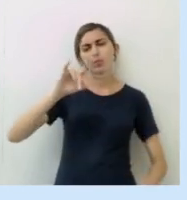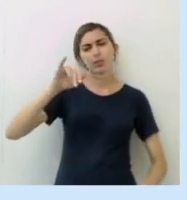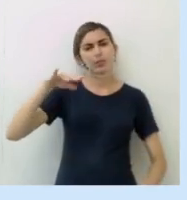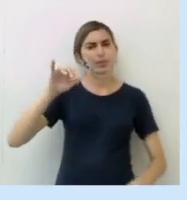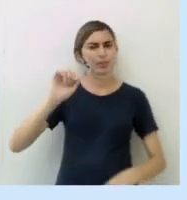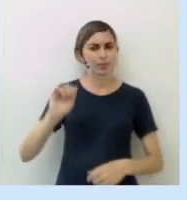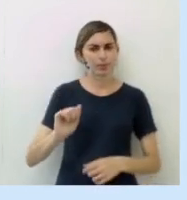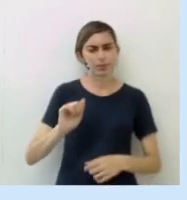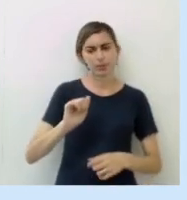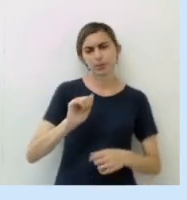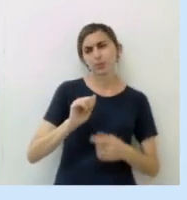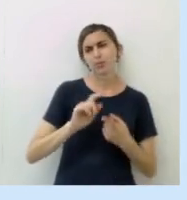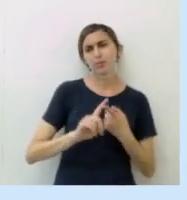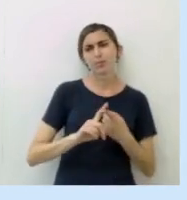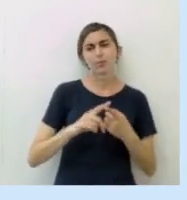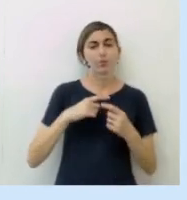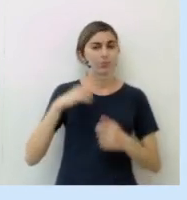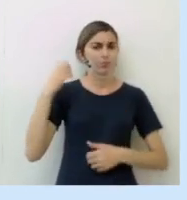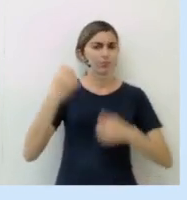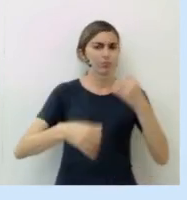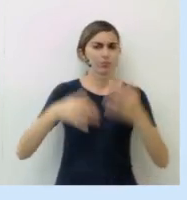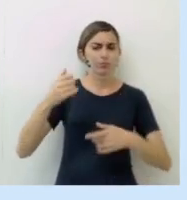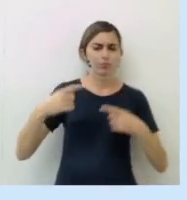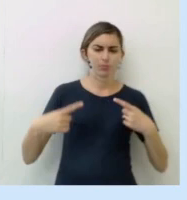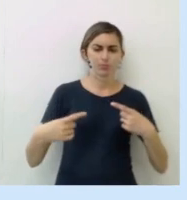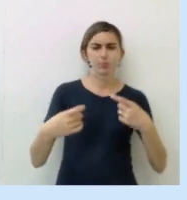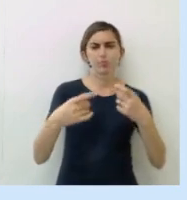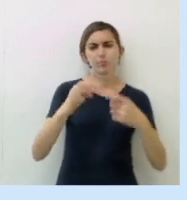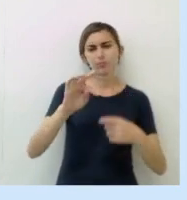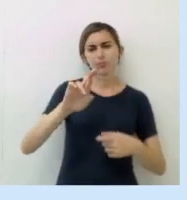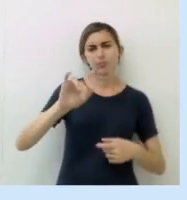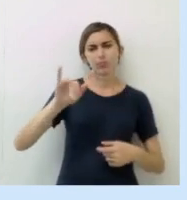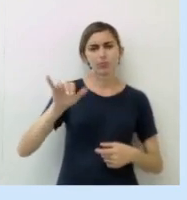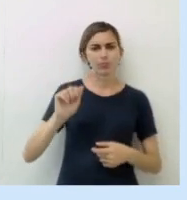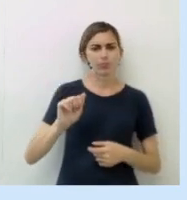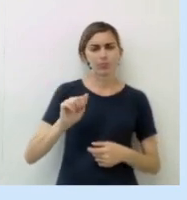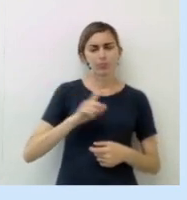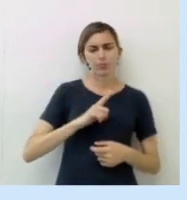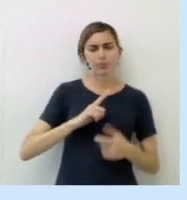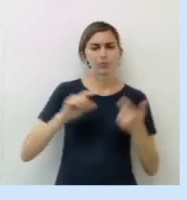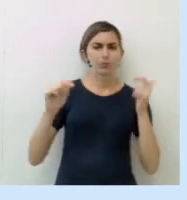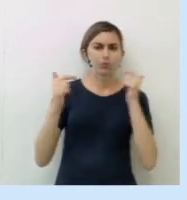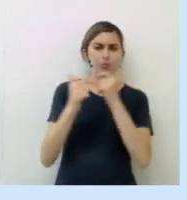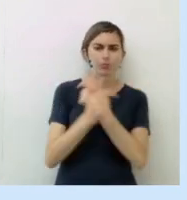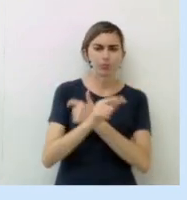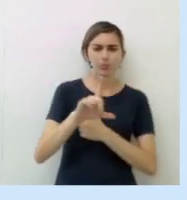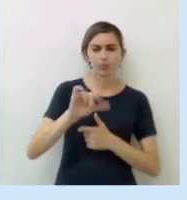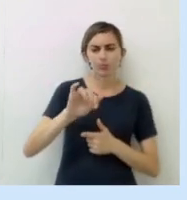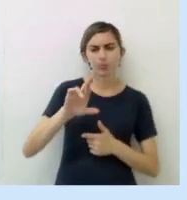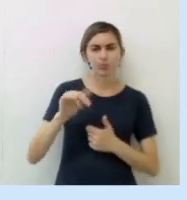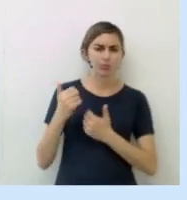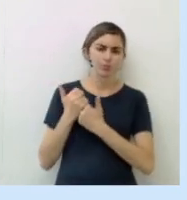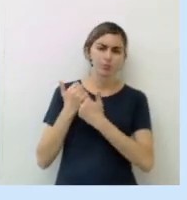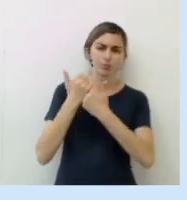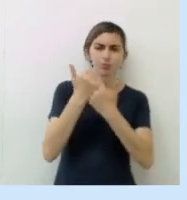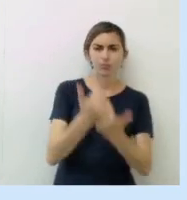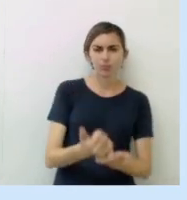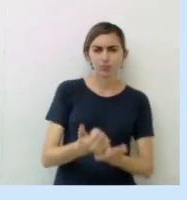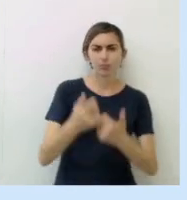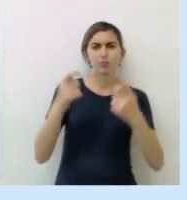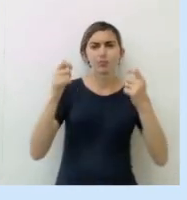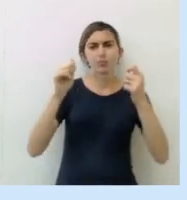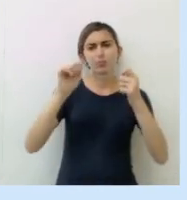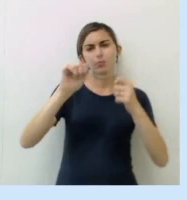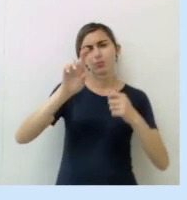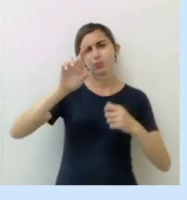Odisseia de Homero, que narram a guerra de Troia. Nós temos gênero lírico, olha aí a representação da